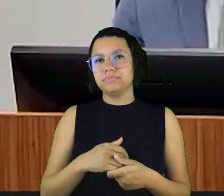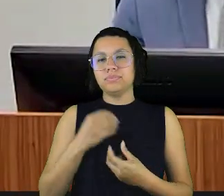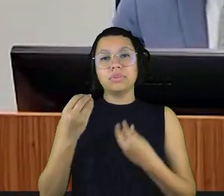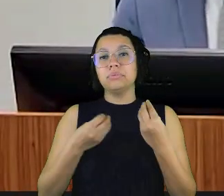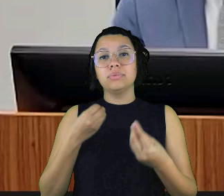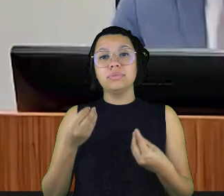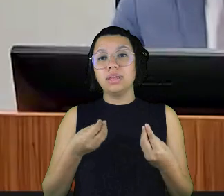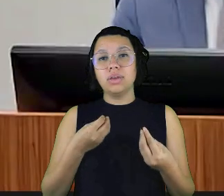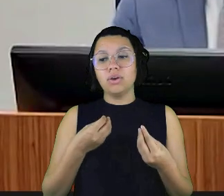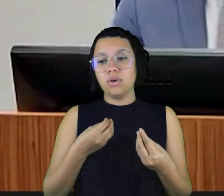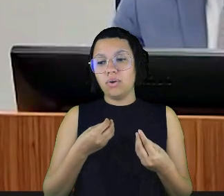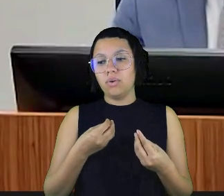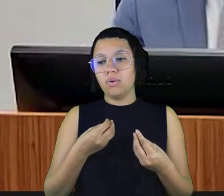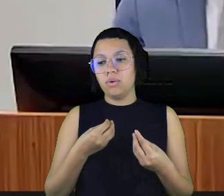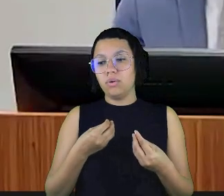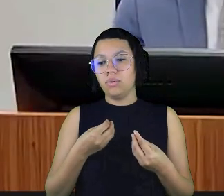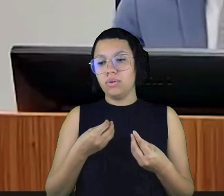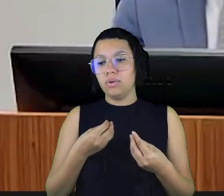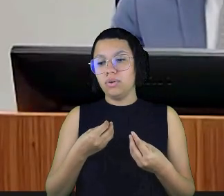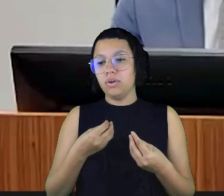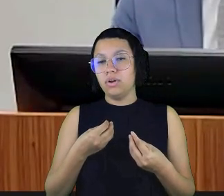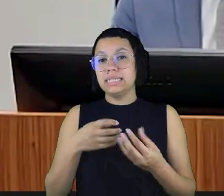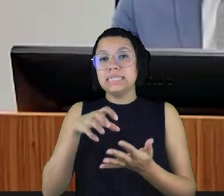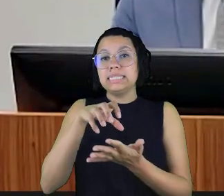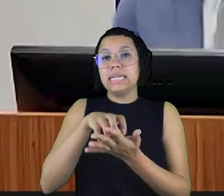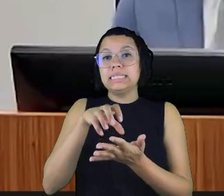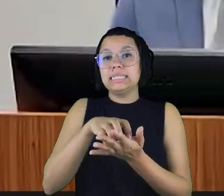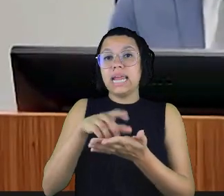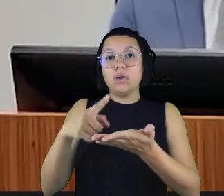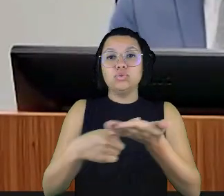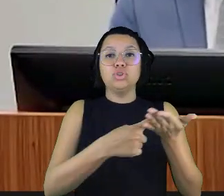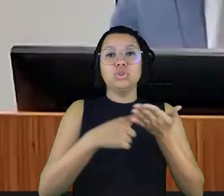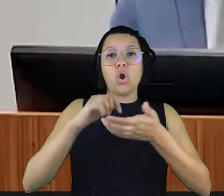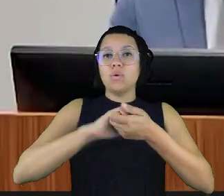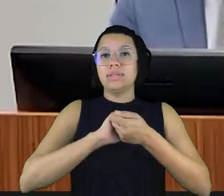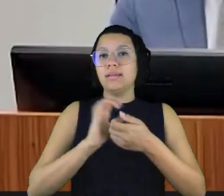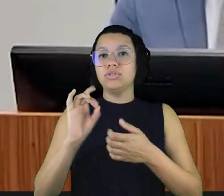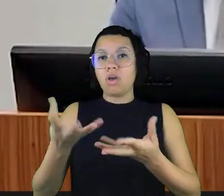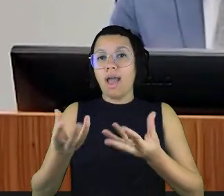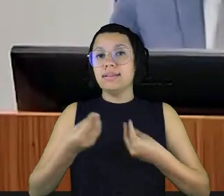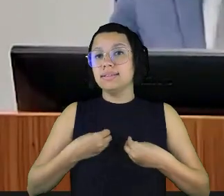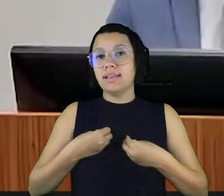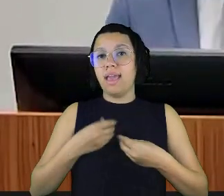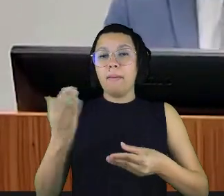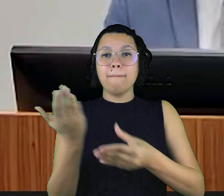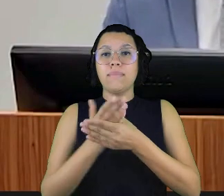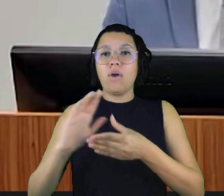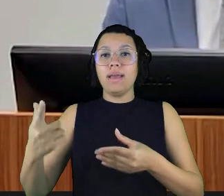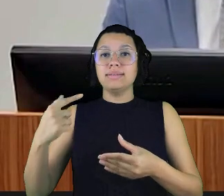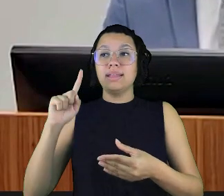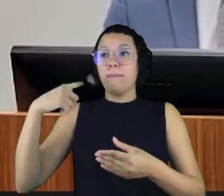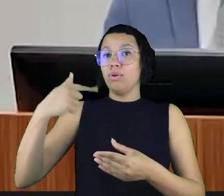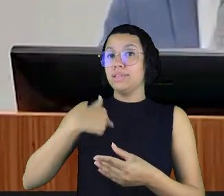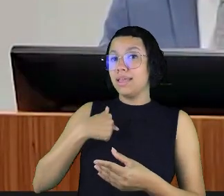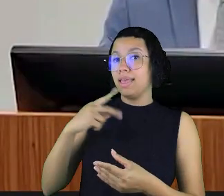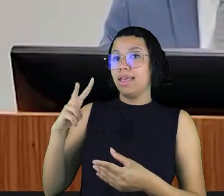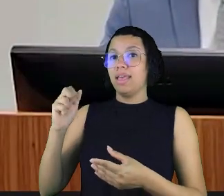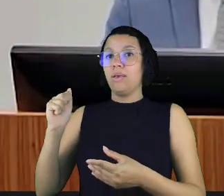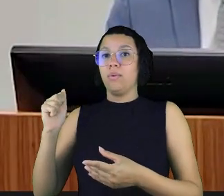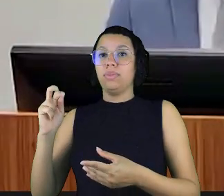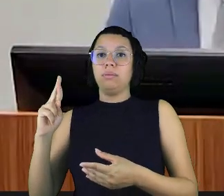SECOM, Central de Conciliação, que só recebe processo depois que eu, na minha vara, expedi a carta de citação.